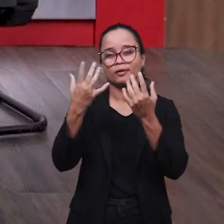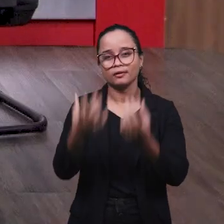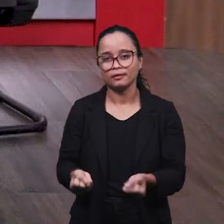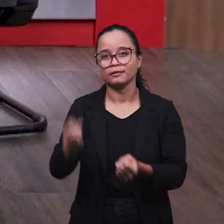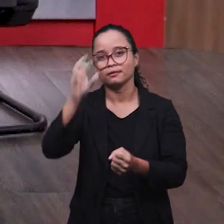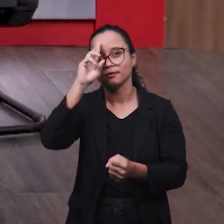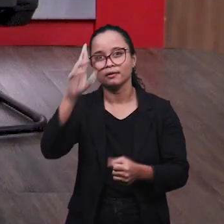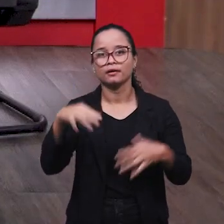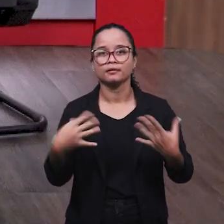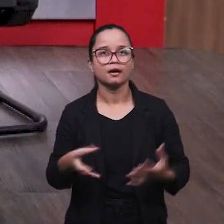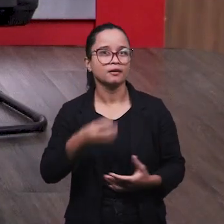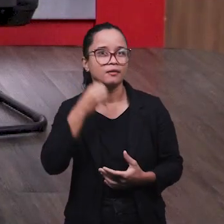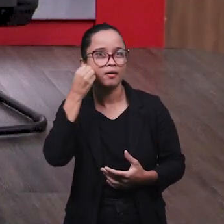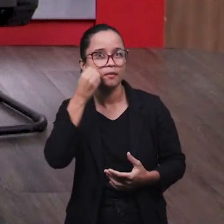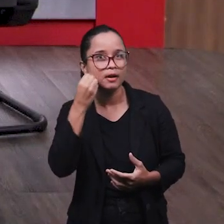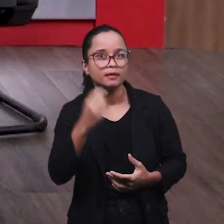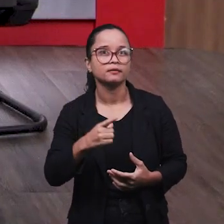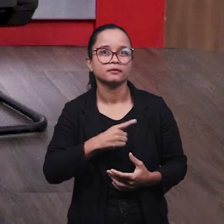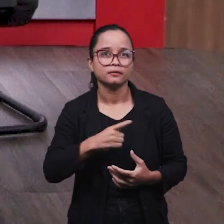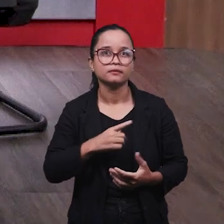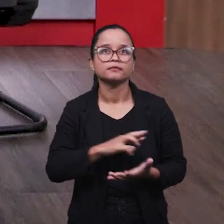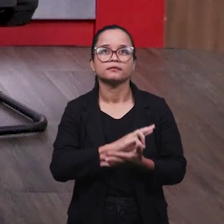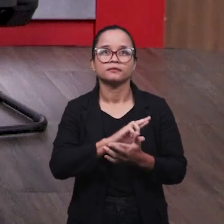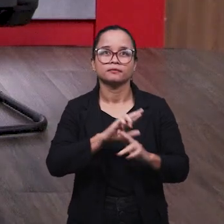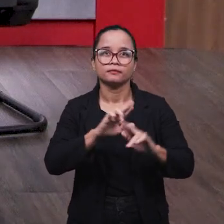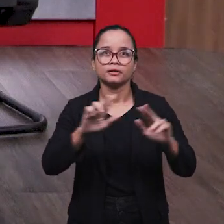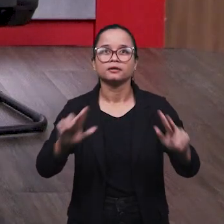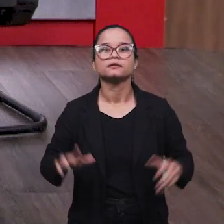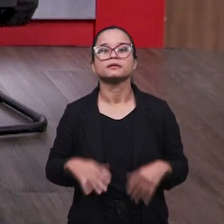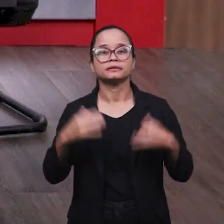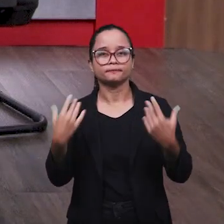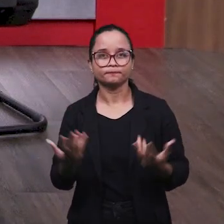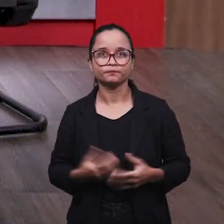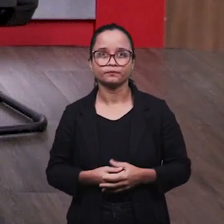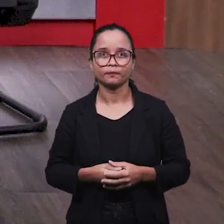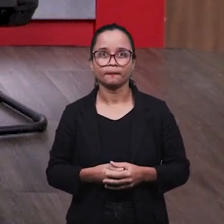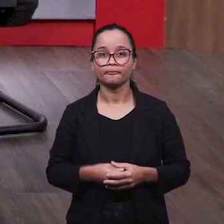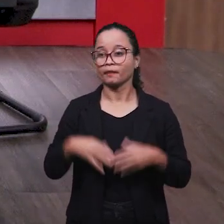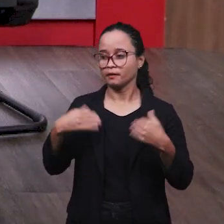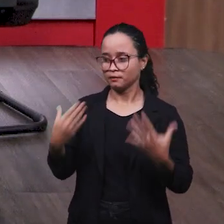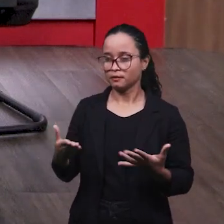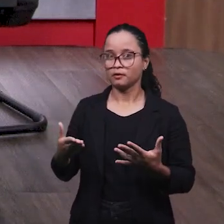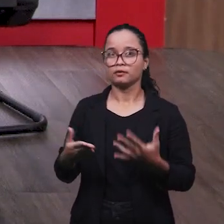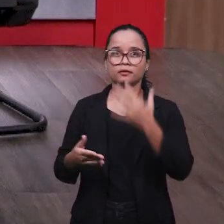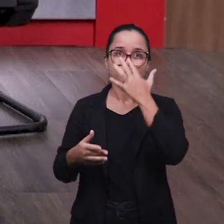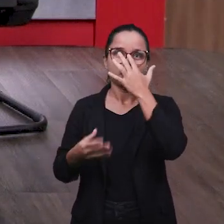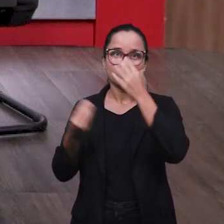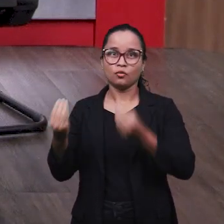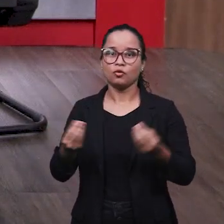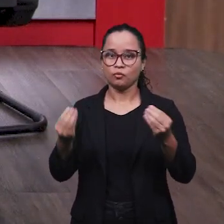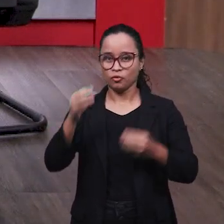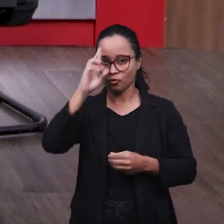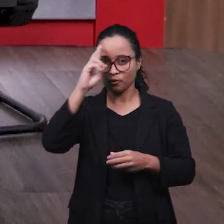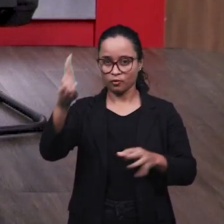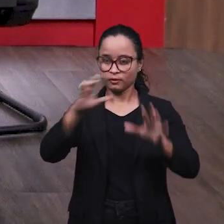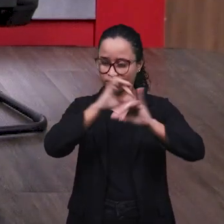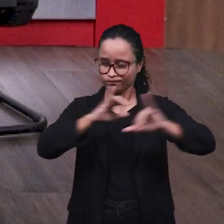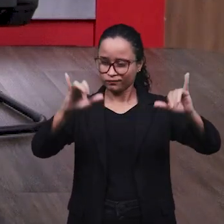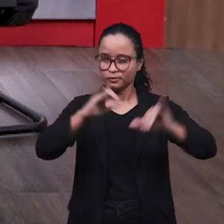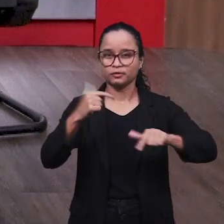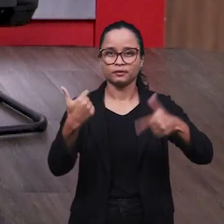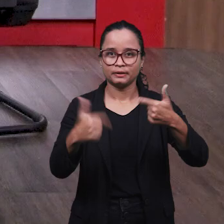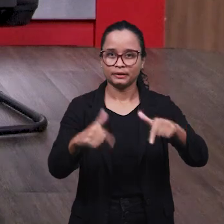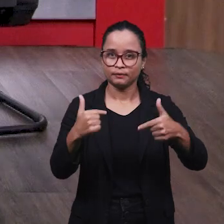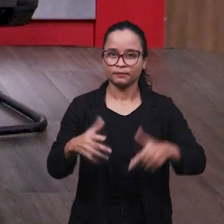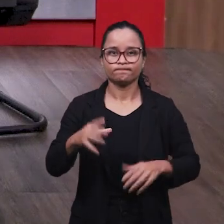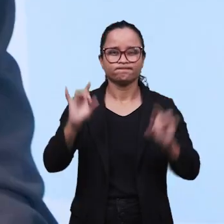experiências nós temos tido muito, pastor? Gilson, Leonice, o Senhor está fazendo a divulgação desse trabalho de uma forma tão especial.